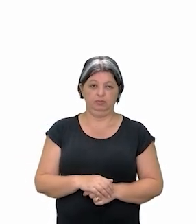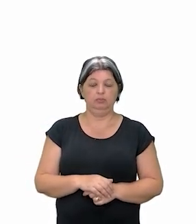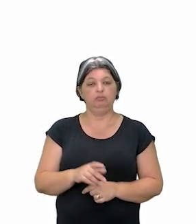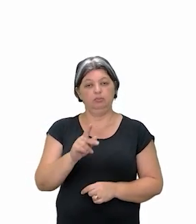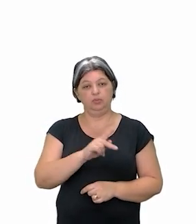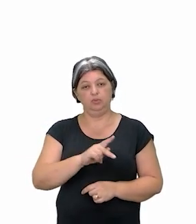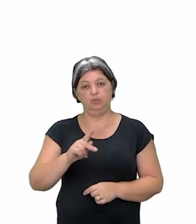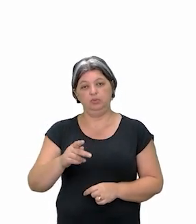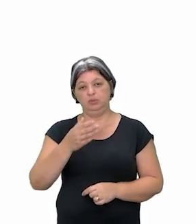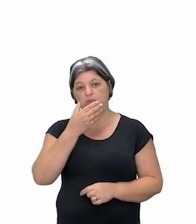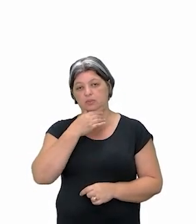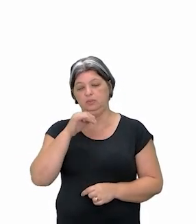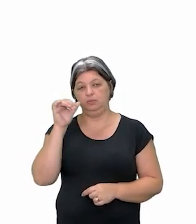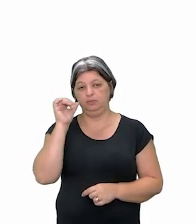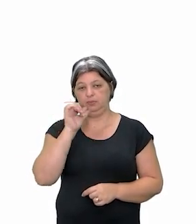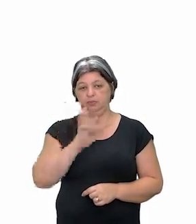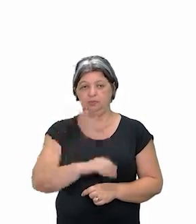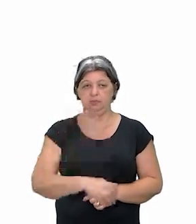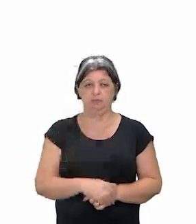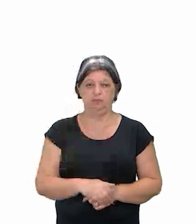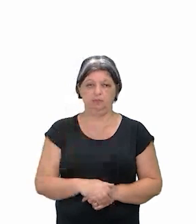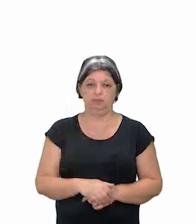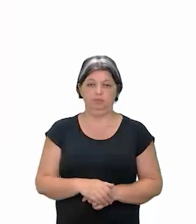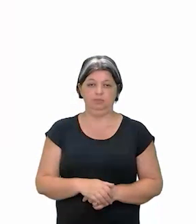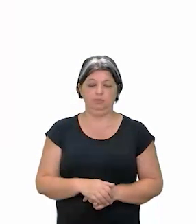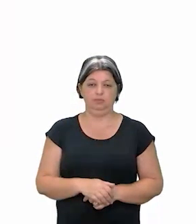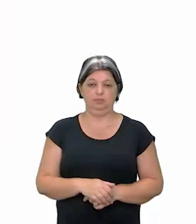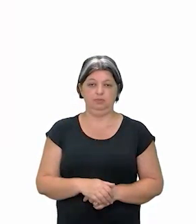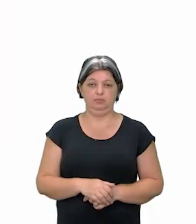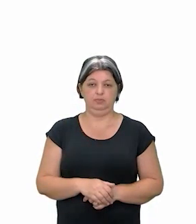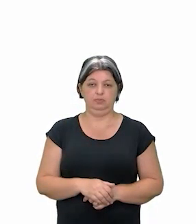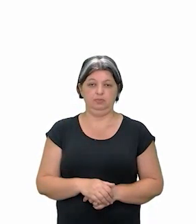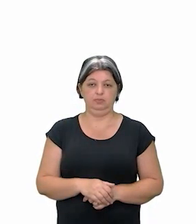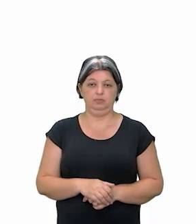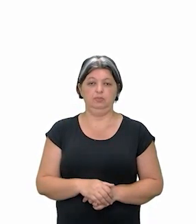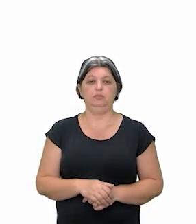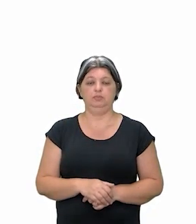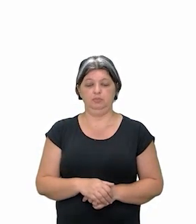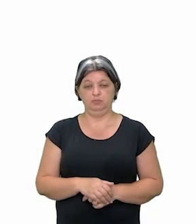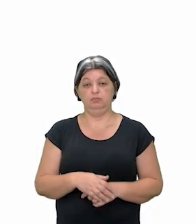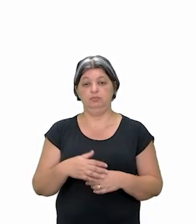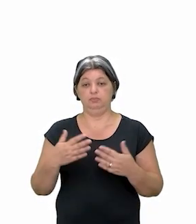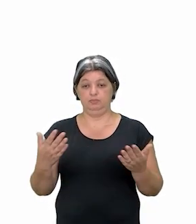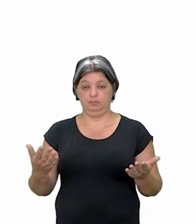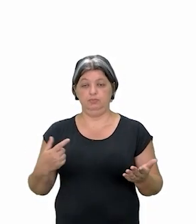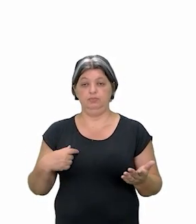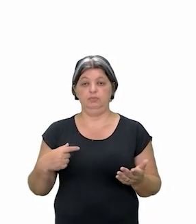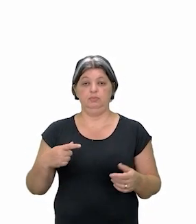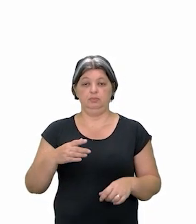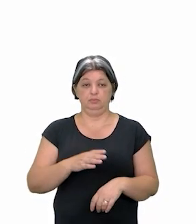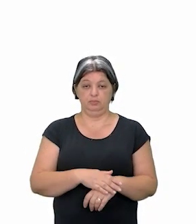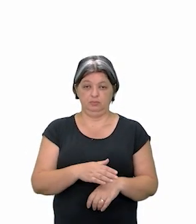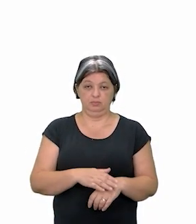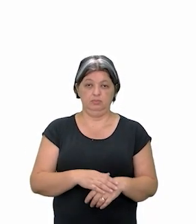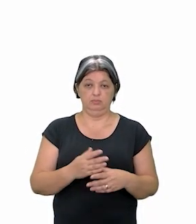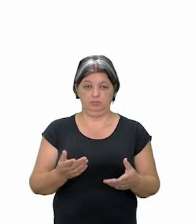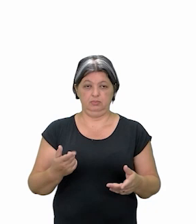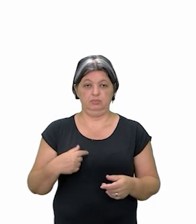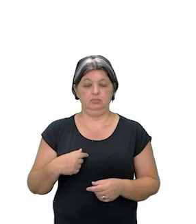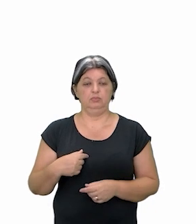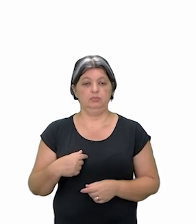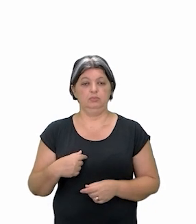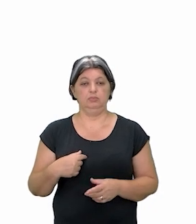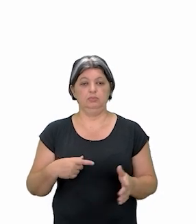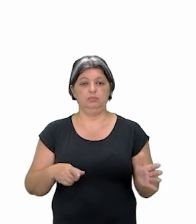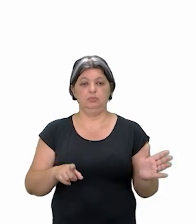professores. Deixa eu fechar aqui, que eu acho que vocês ouviram esse barulhinho. Bom, e aí, vamos lá. Então, quais são algumas questões